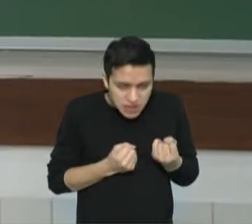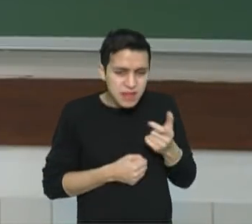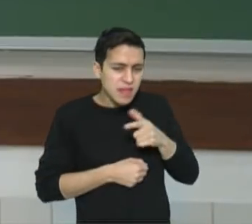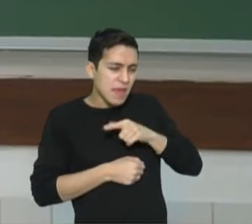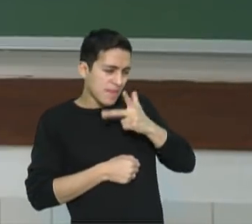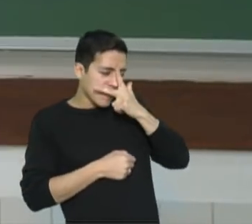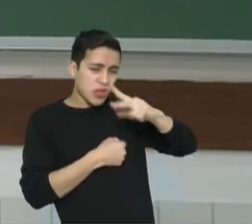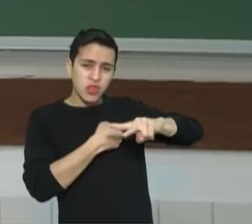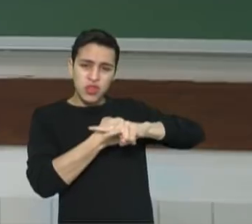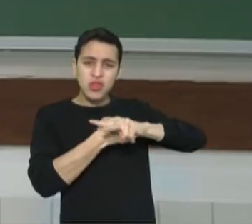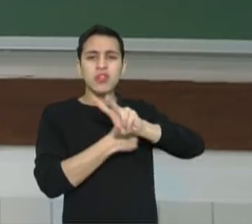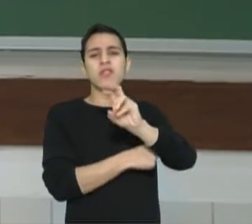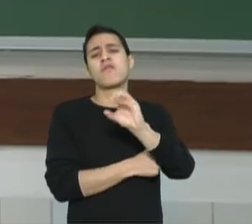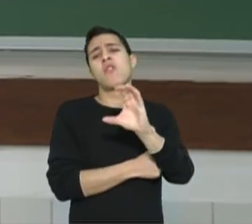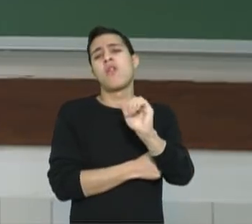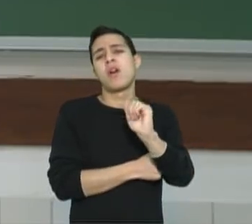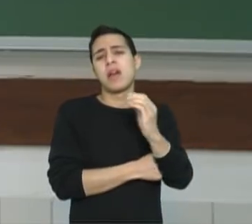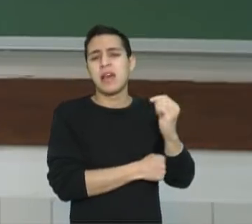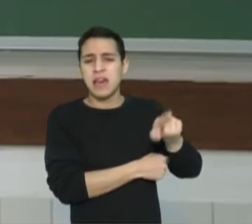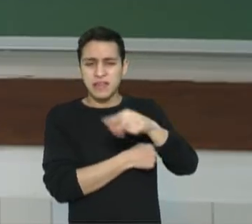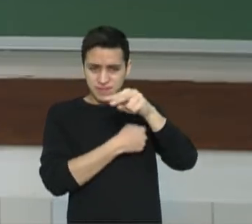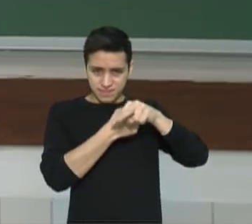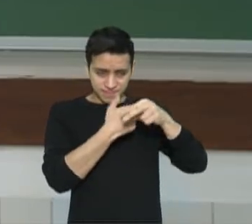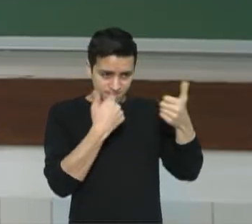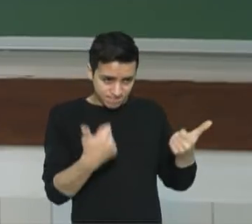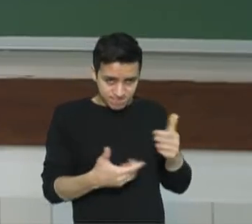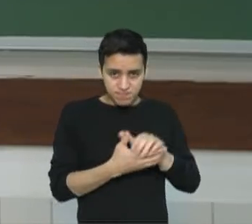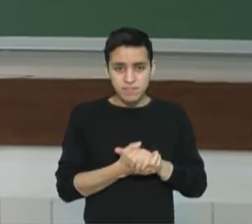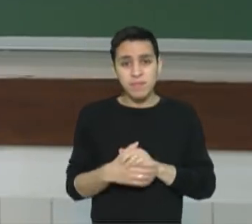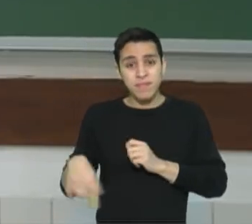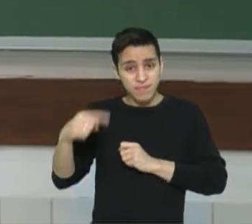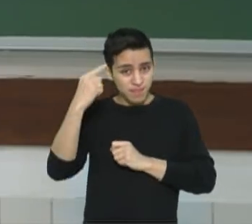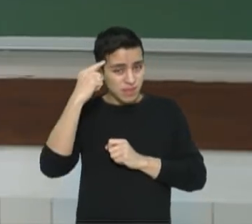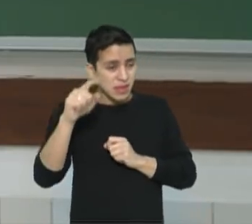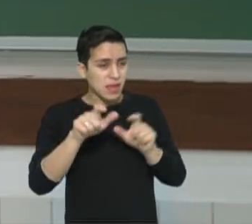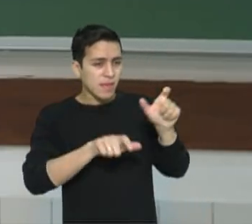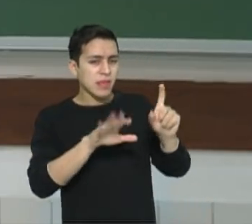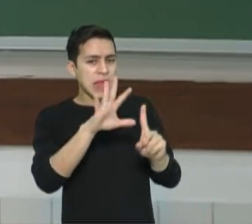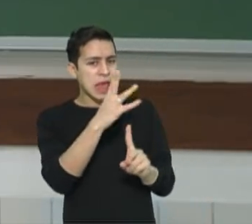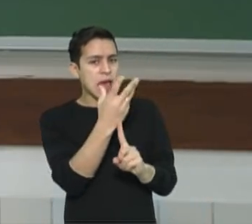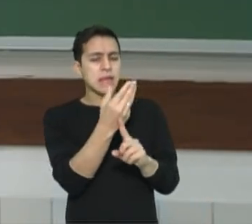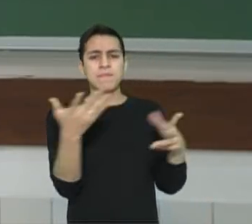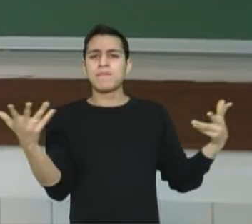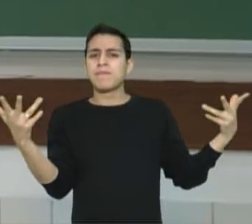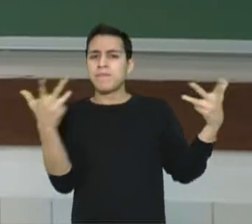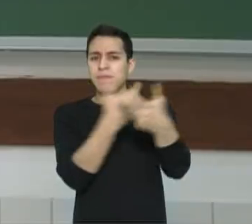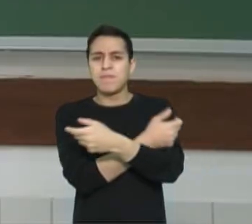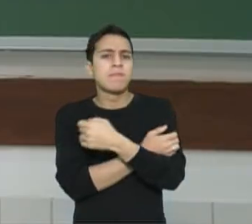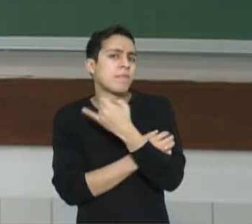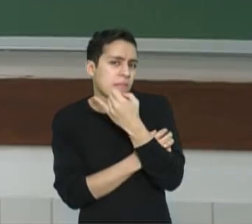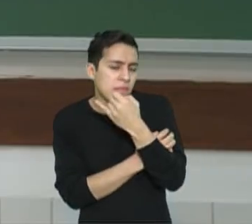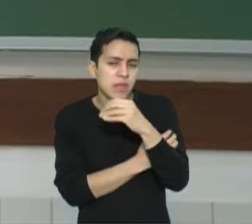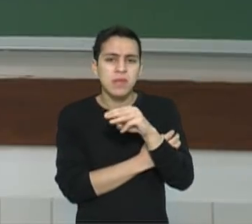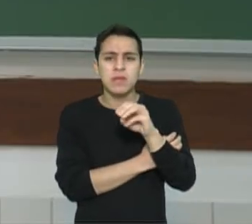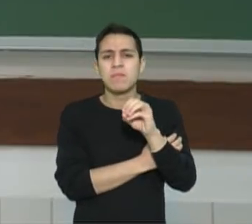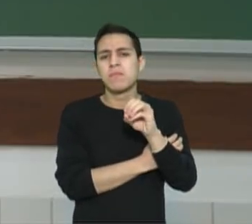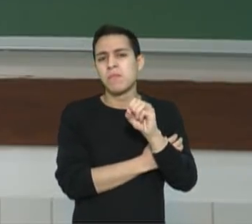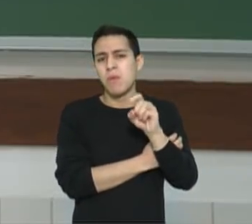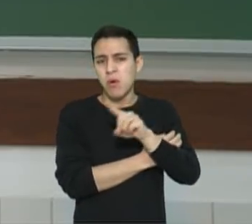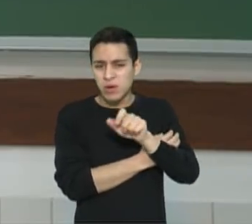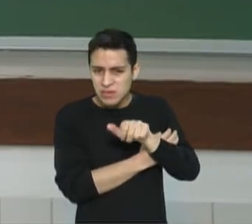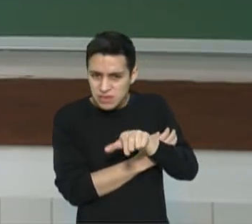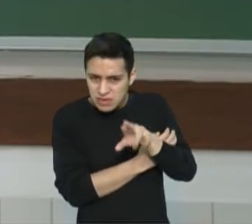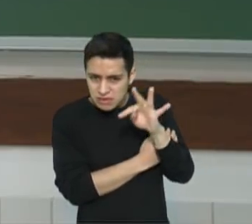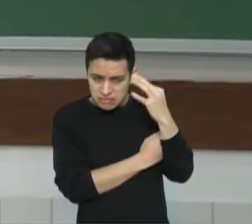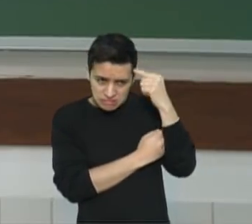gente for pensar historicamente em artistas extremamente renomados, como a gente pensa então em Mozart,